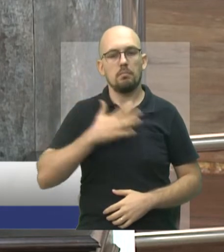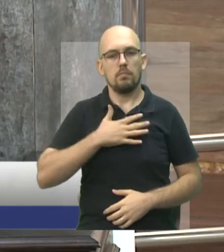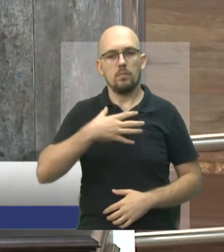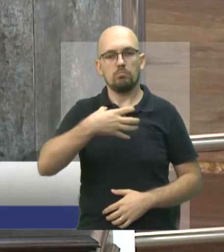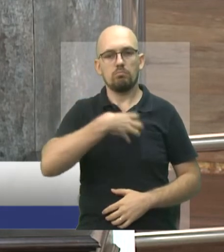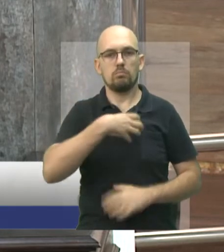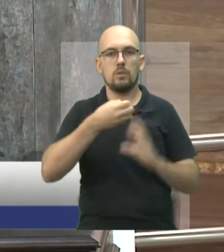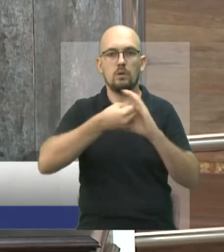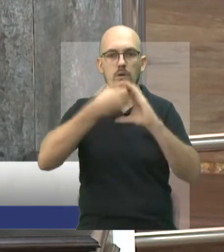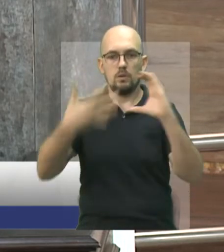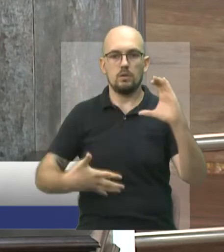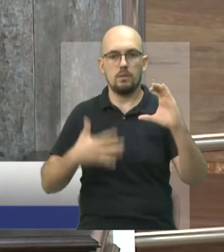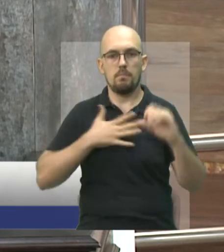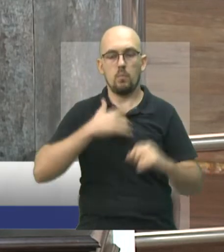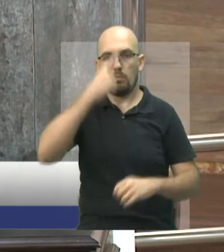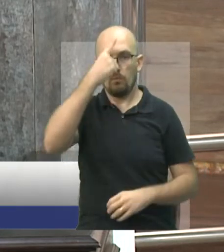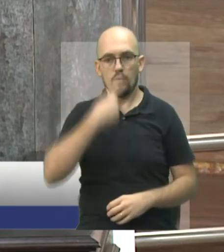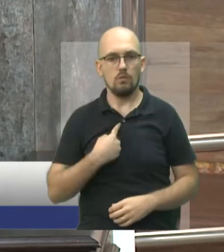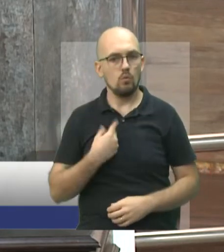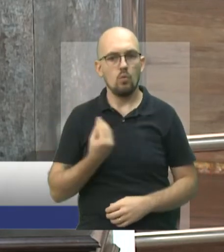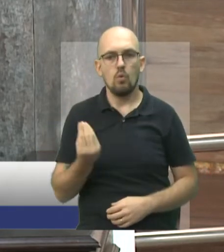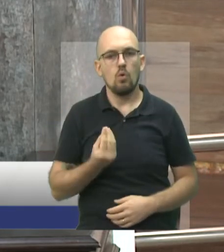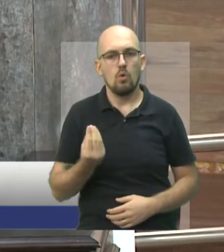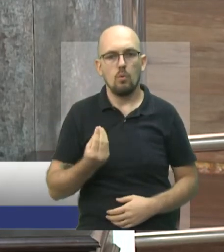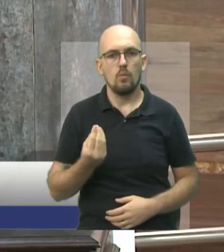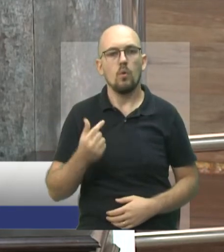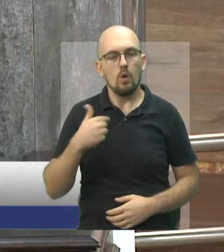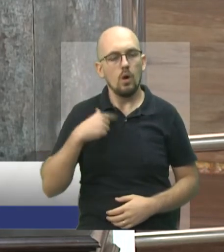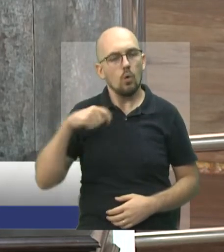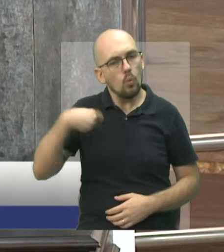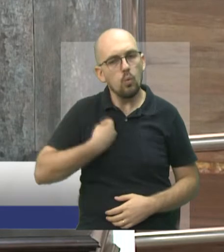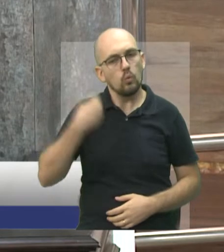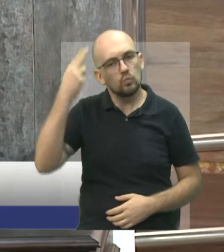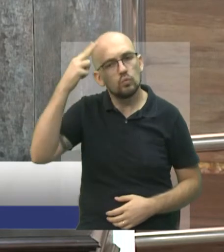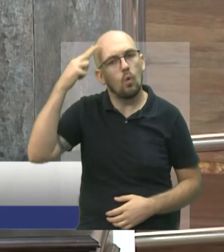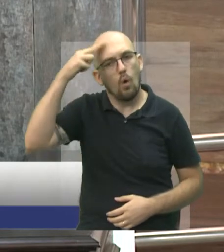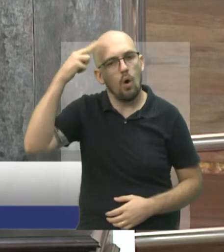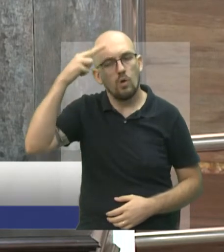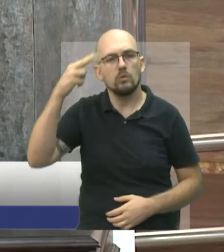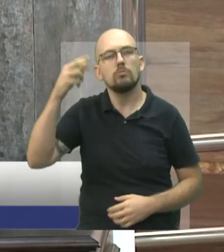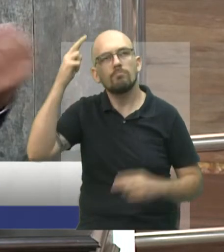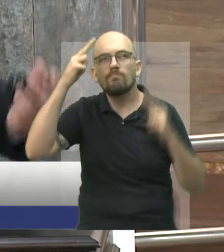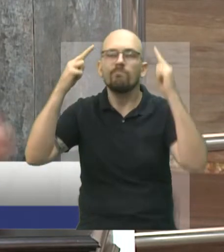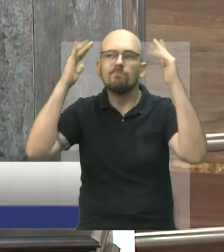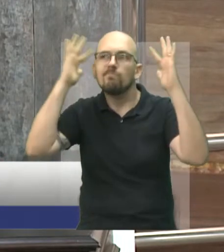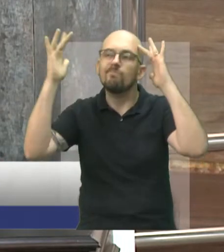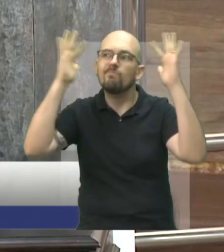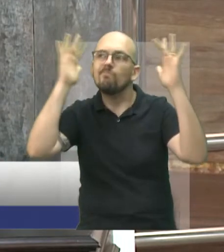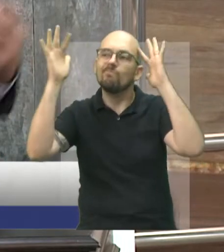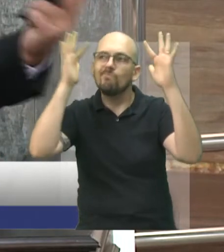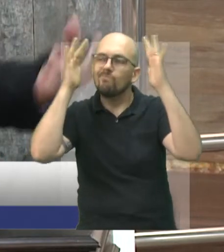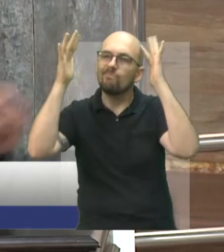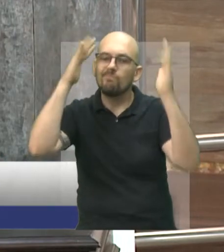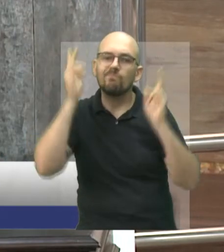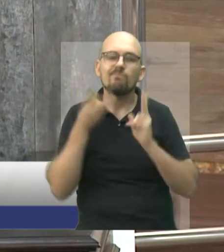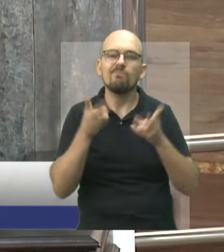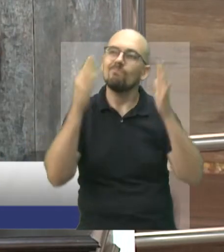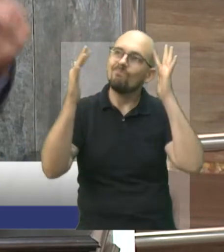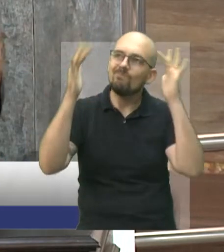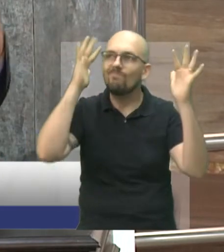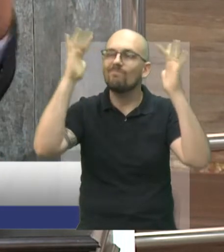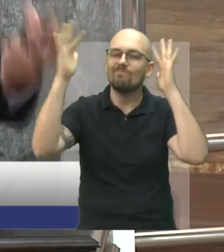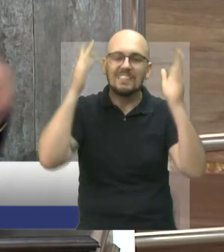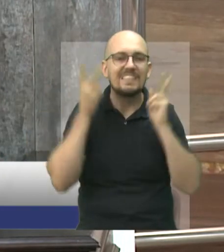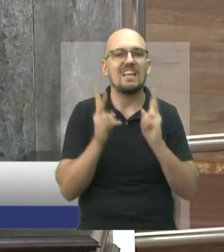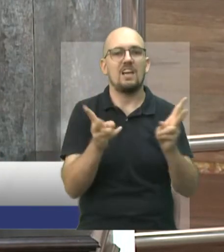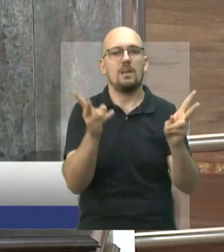da minha personalidade, senhores, de ser um sonhador, sabe? Eu tenho sonhos utópicos, né? Aqueles